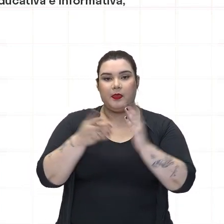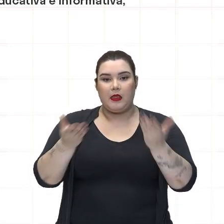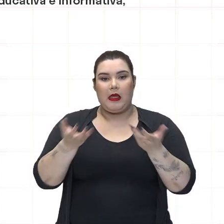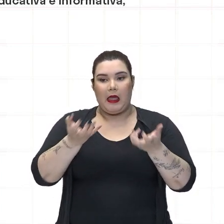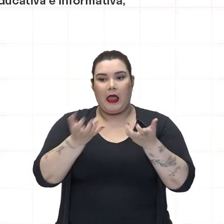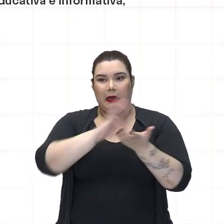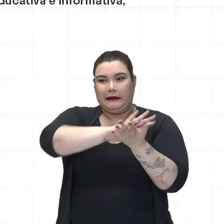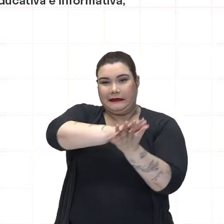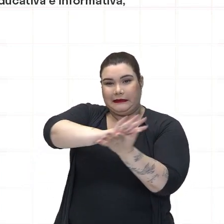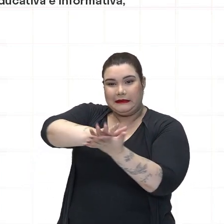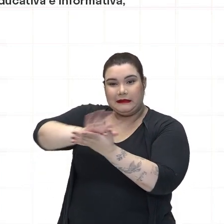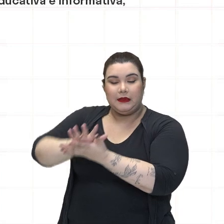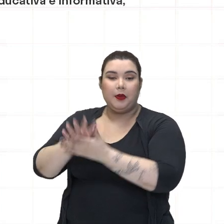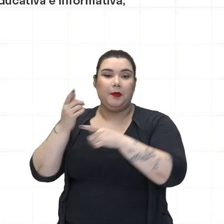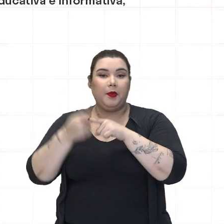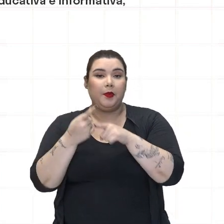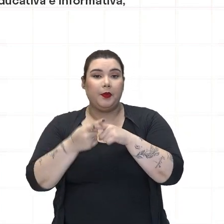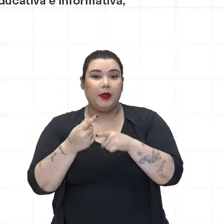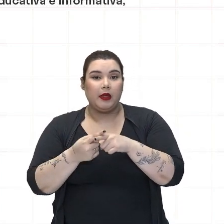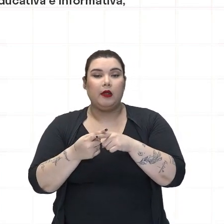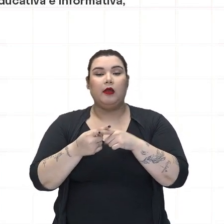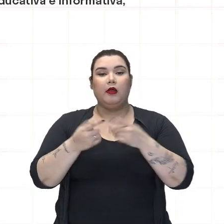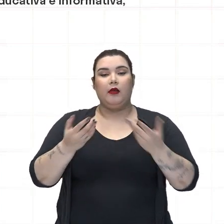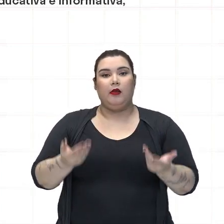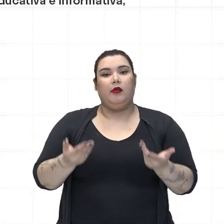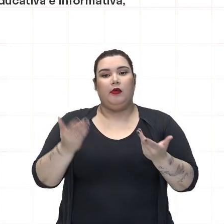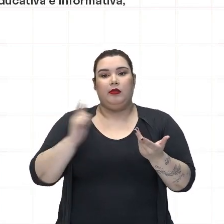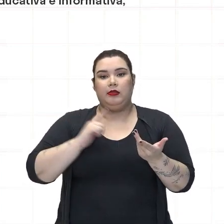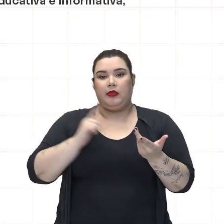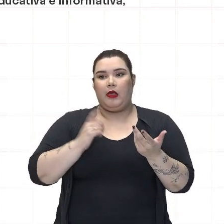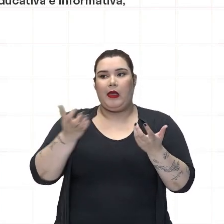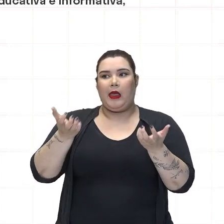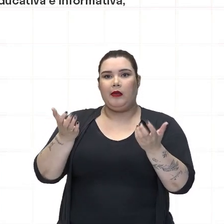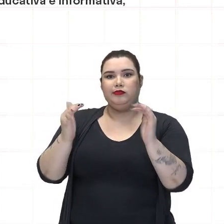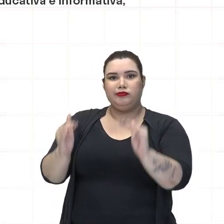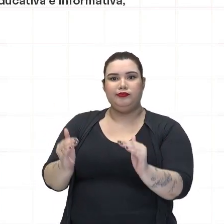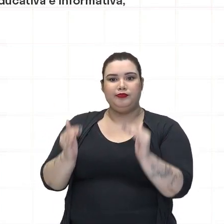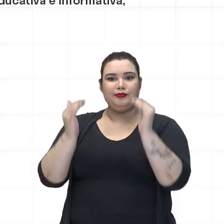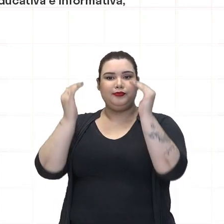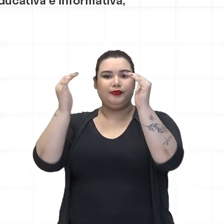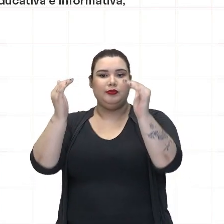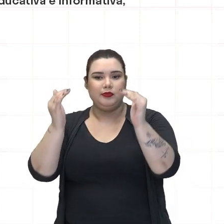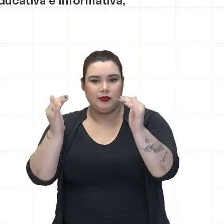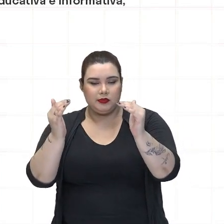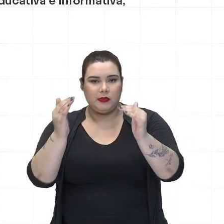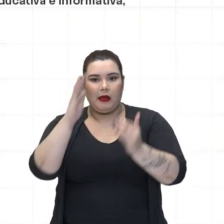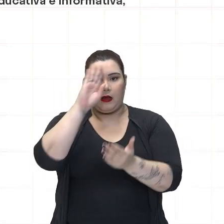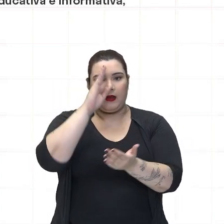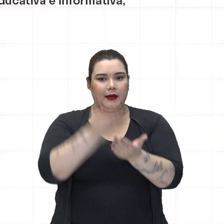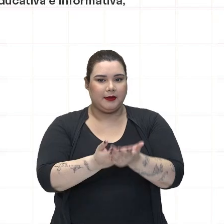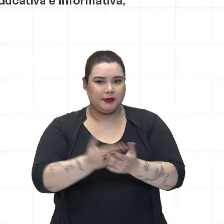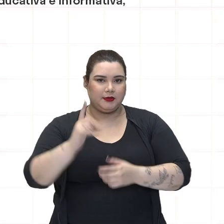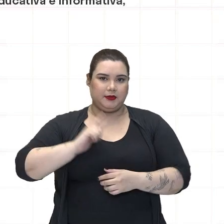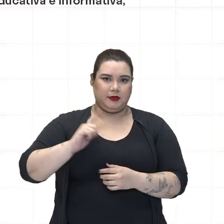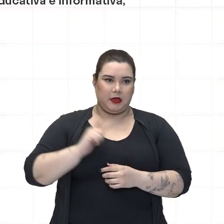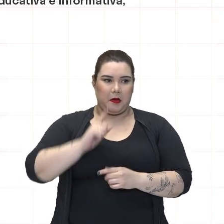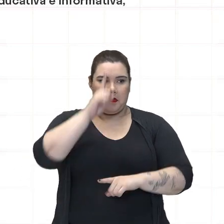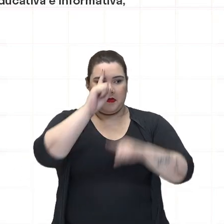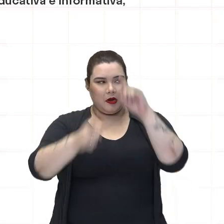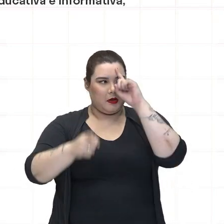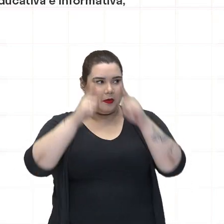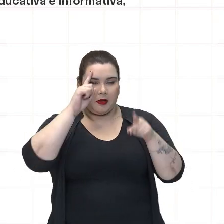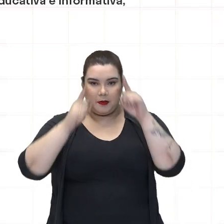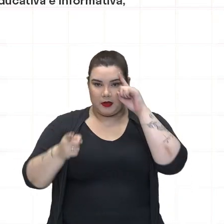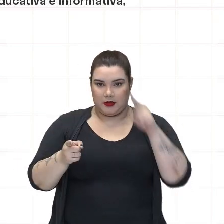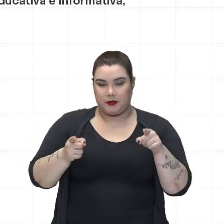gente devido a uma superioridade humana, né, que eles acreditavam que tinham sobre os outros. Já